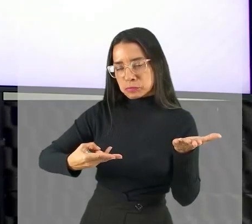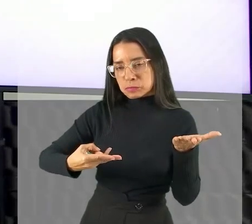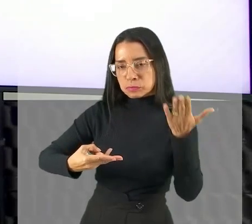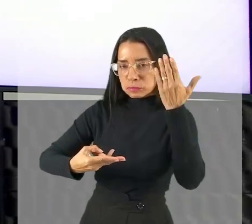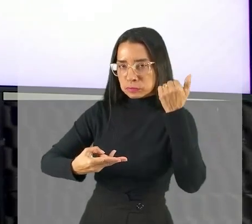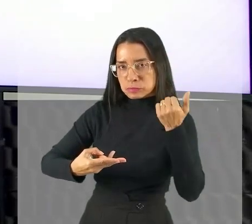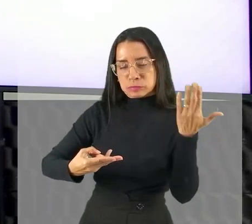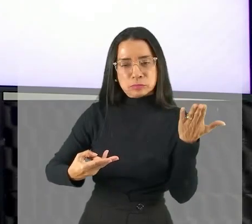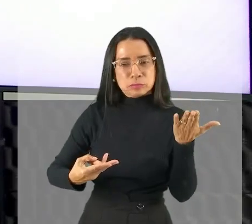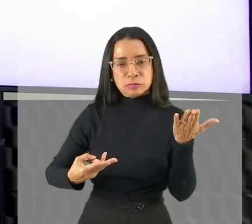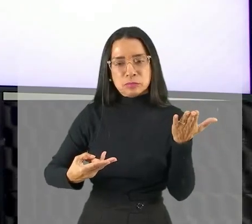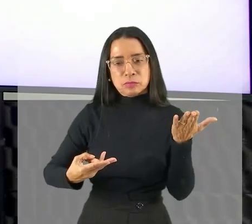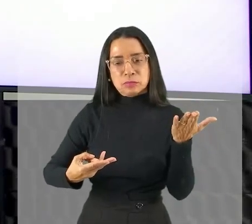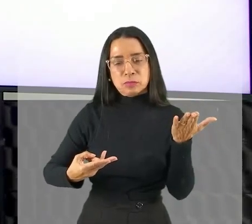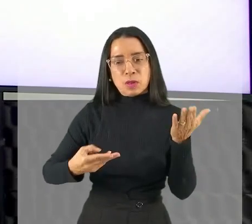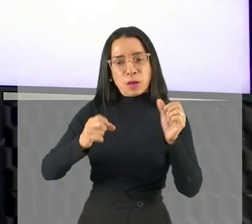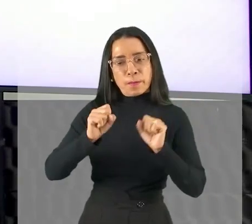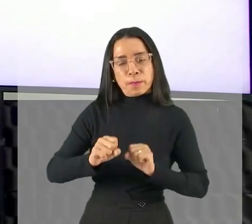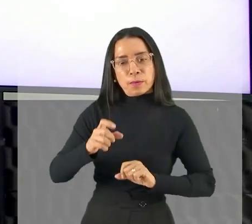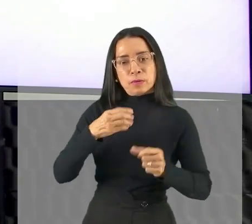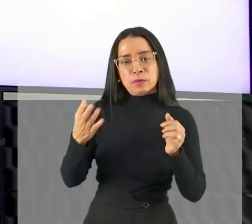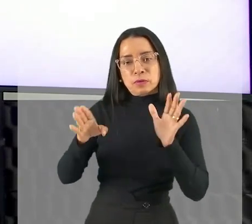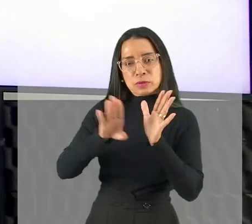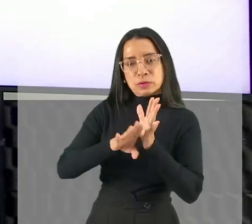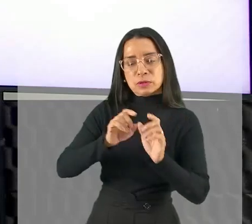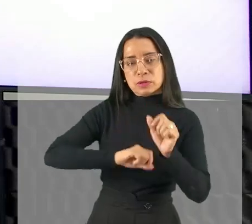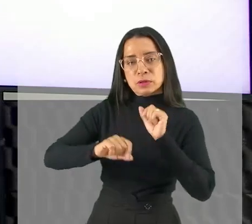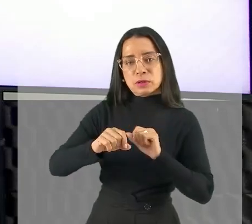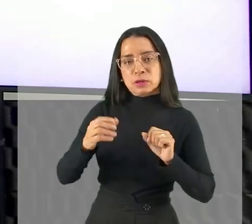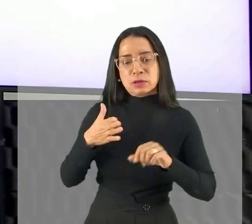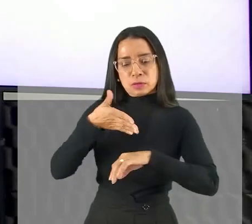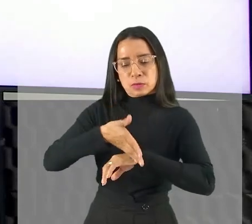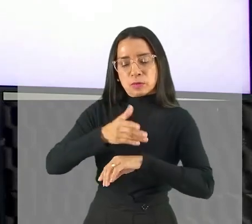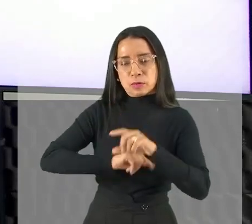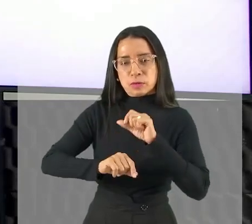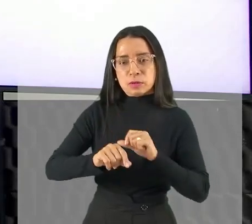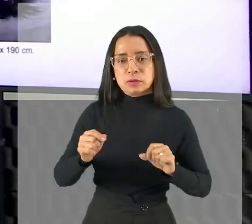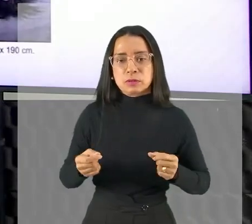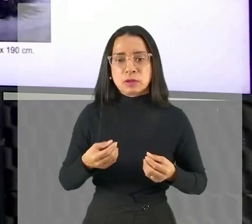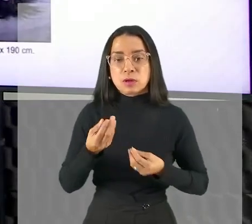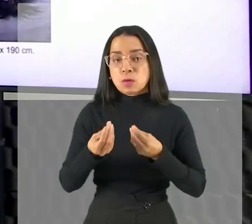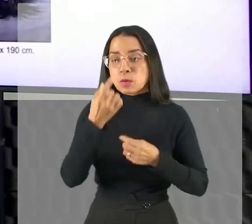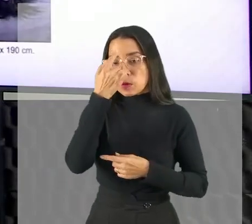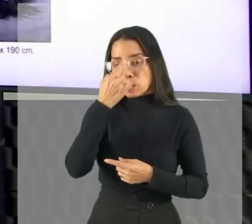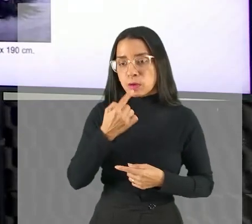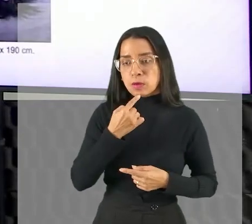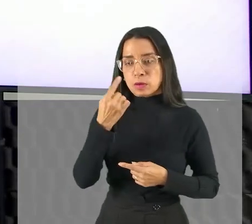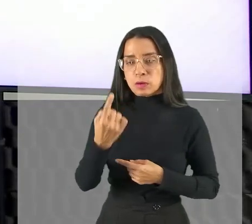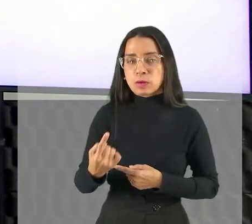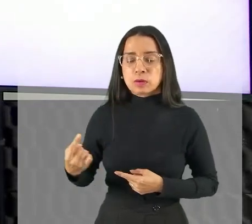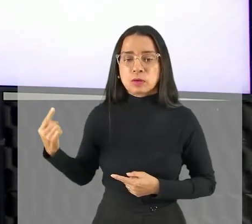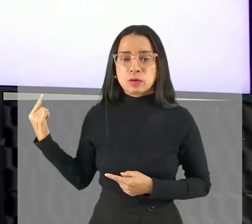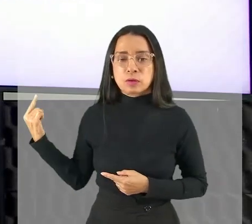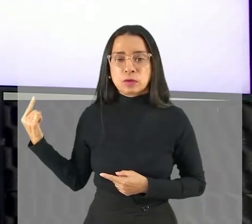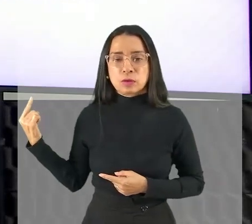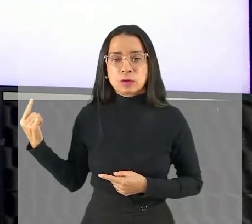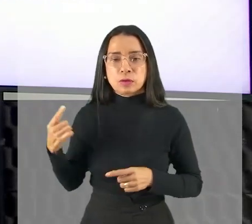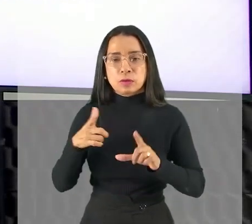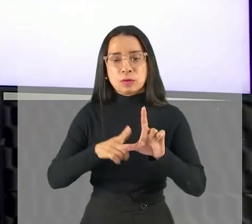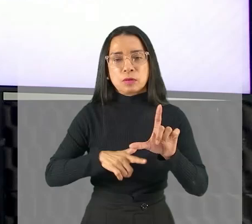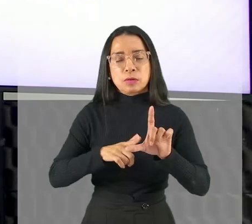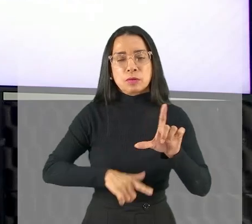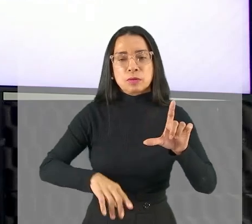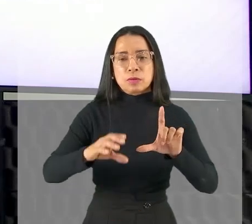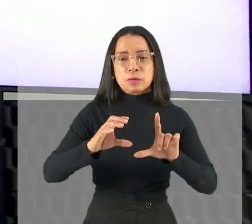humana diante da morte. Será que eu posso chegar a essa inferência com essa imagem? Alternativa